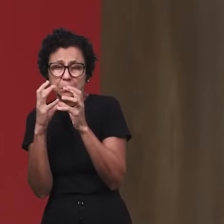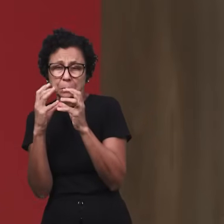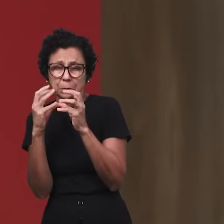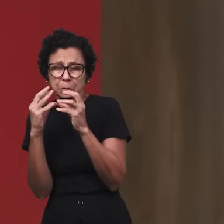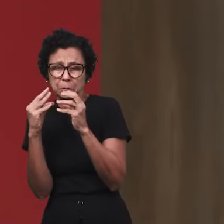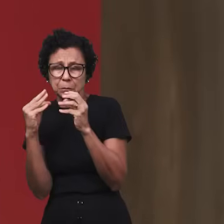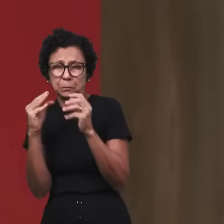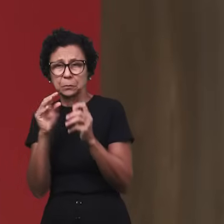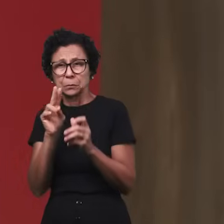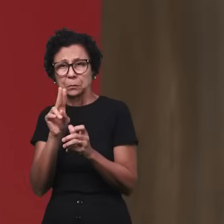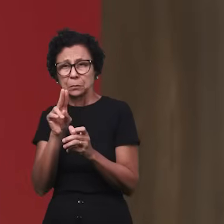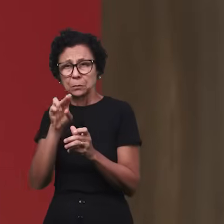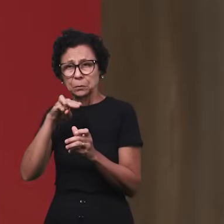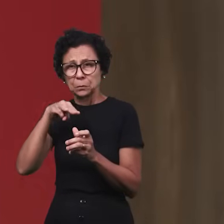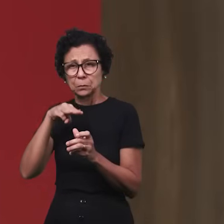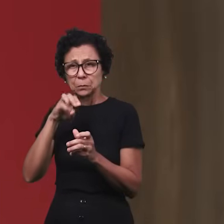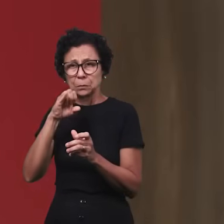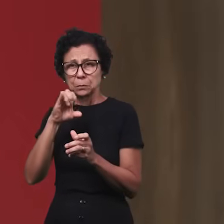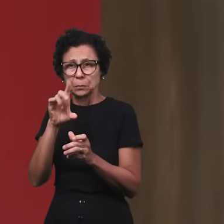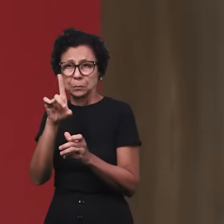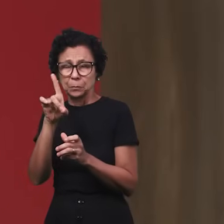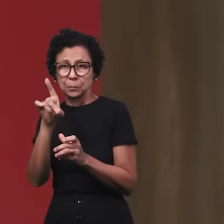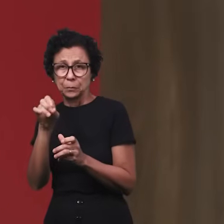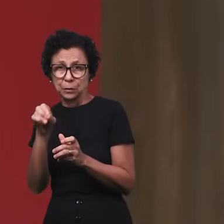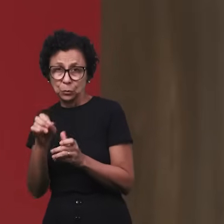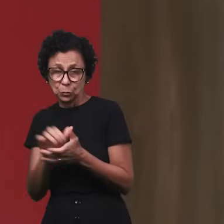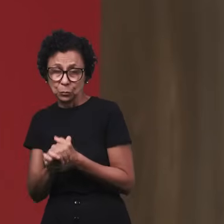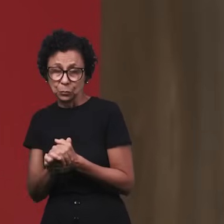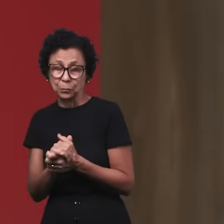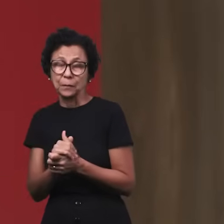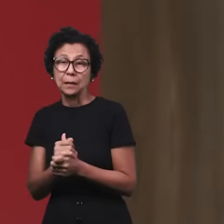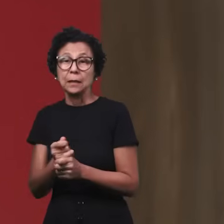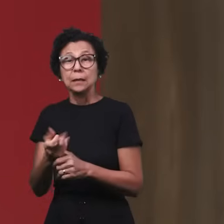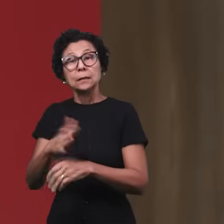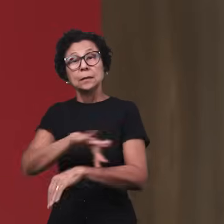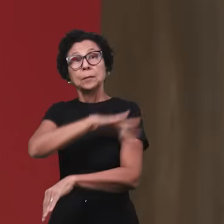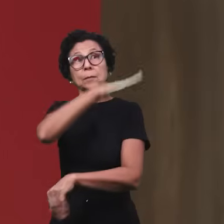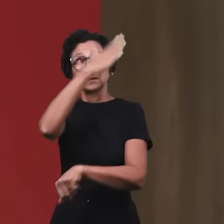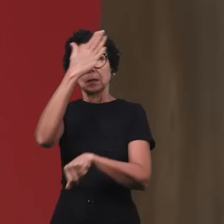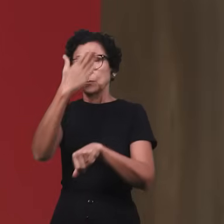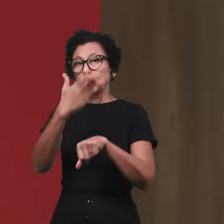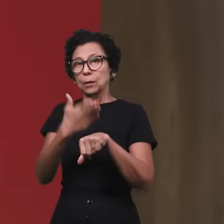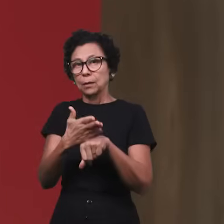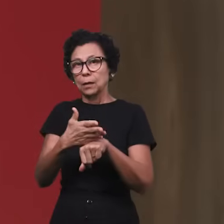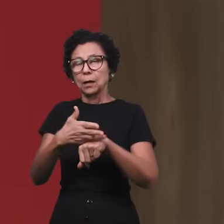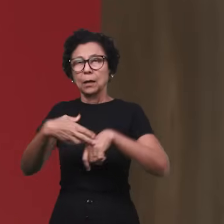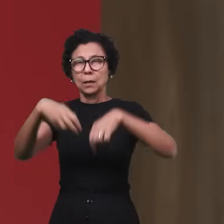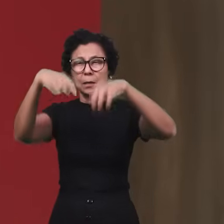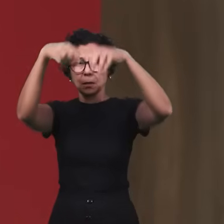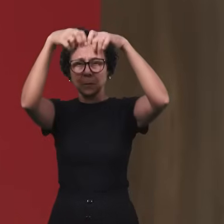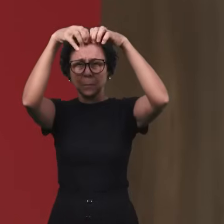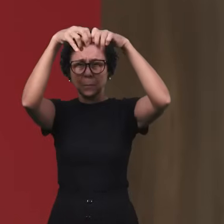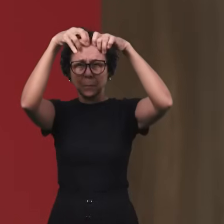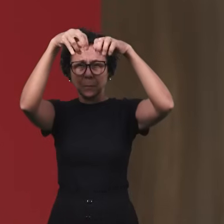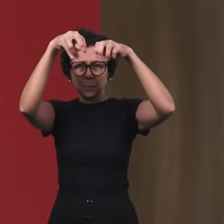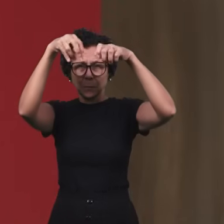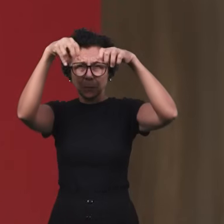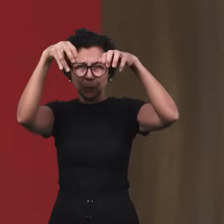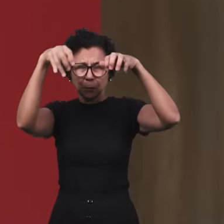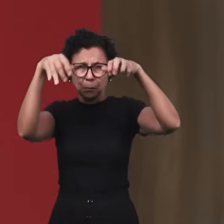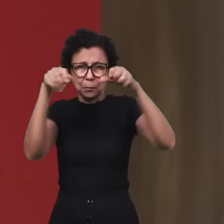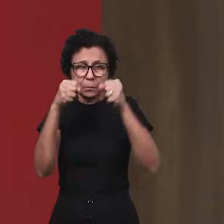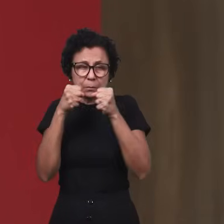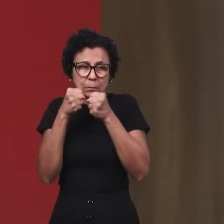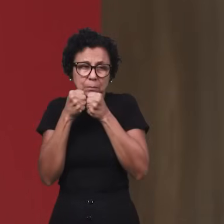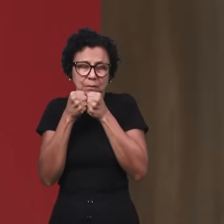eram montanhosas, maior a possibilidade de geada e de neve. Então, por exemplo, em Jerusalém, na Galileia, era